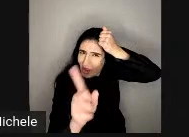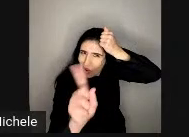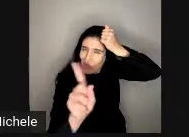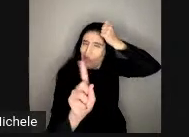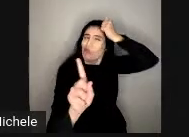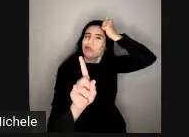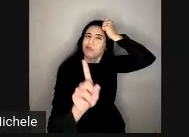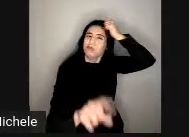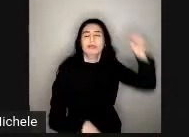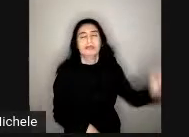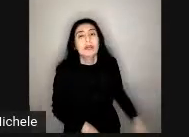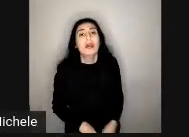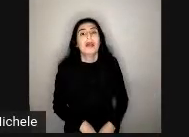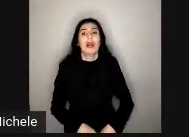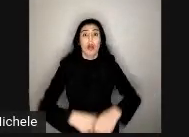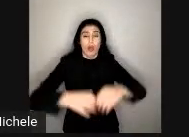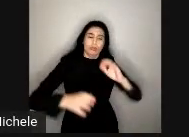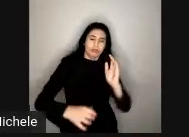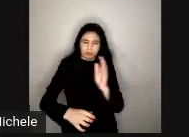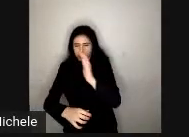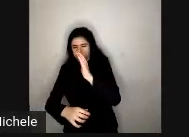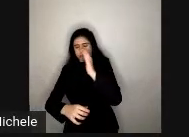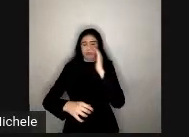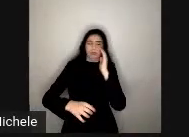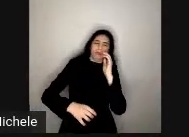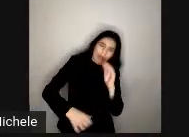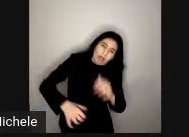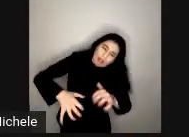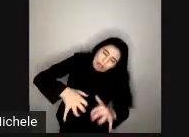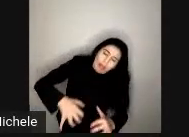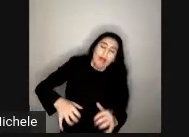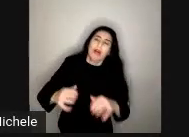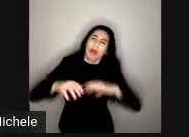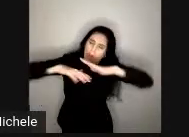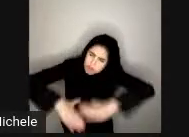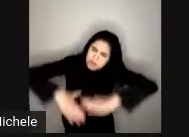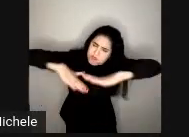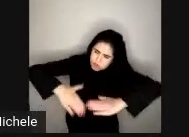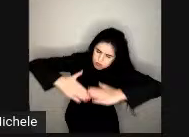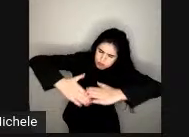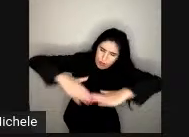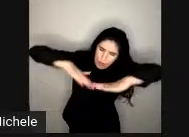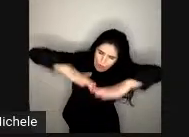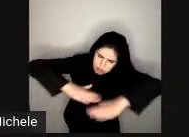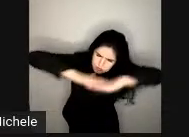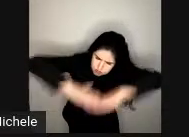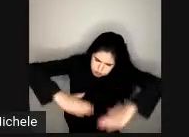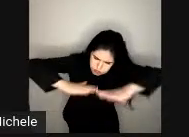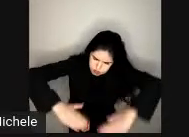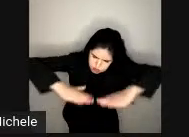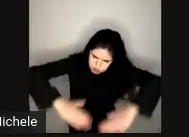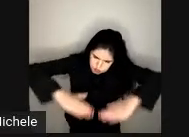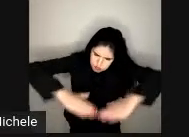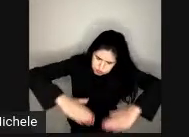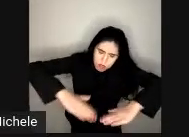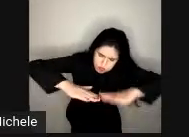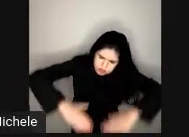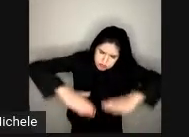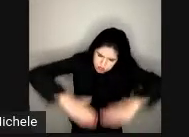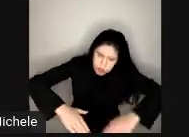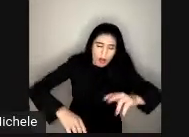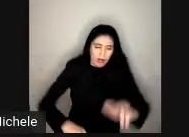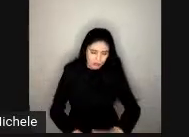ter feito massagem cardíaca para fazer ela voltar e etc. Ela ficou mais difícil do que ela já era, mas eu